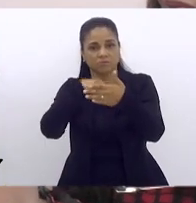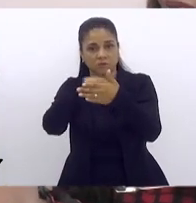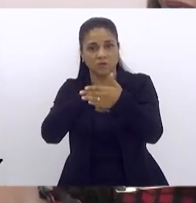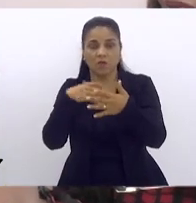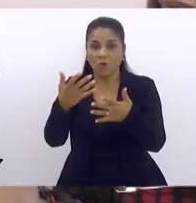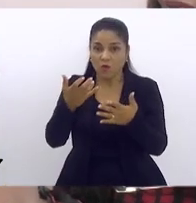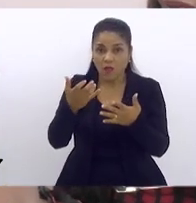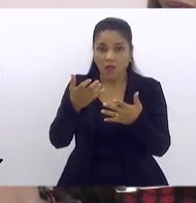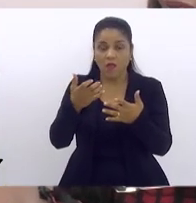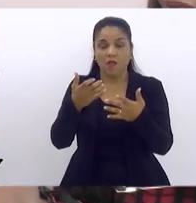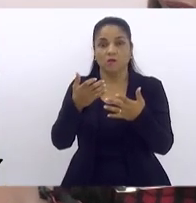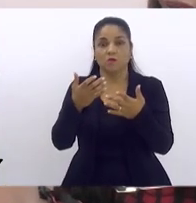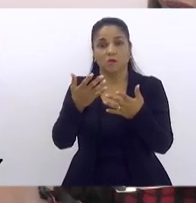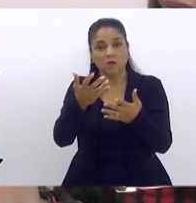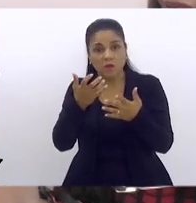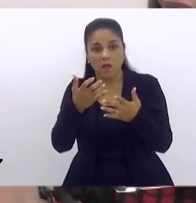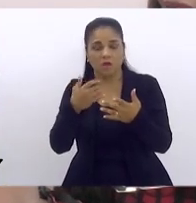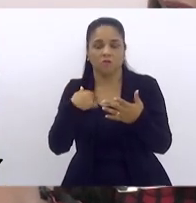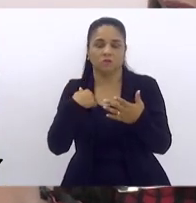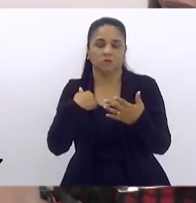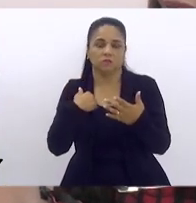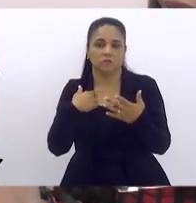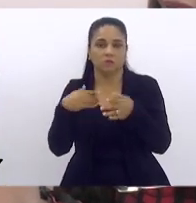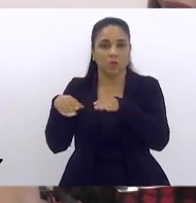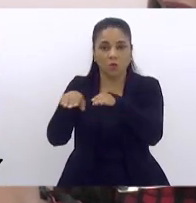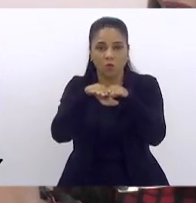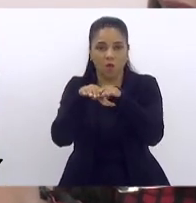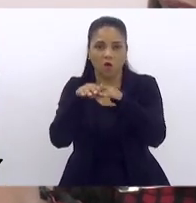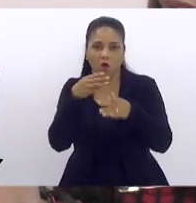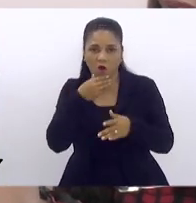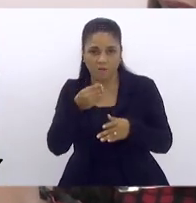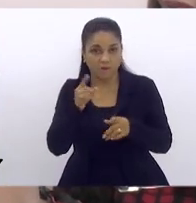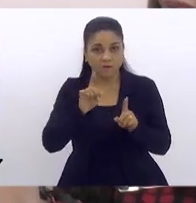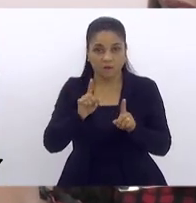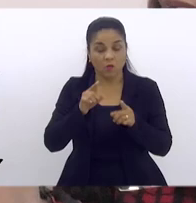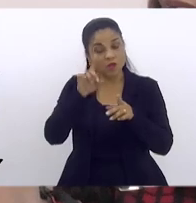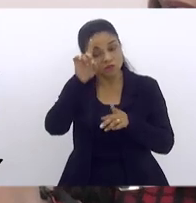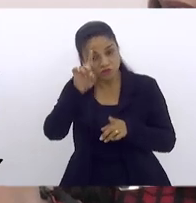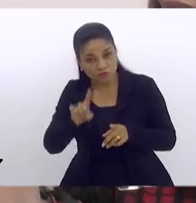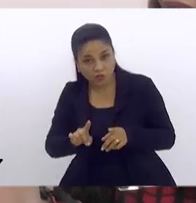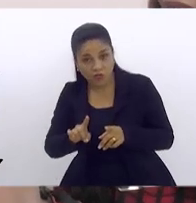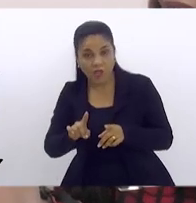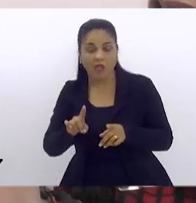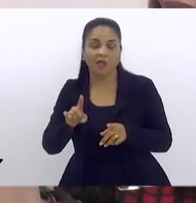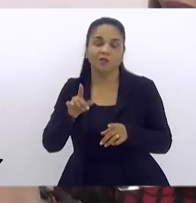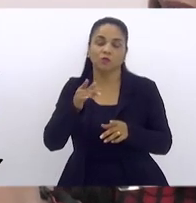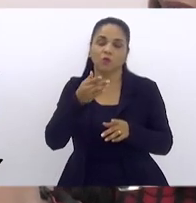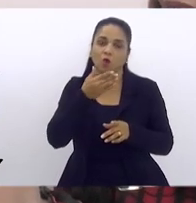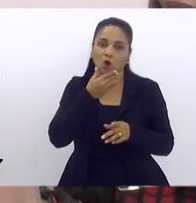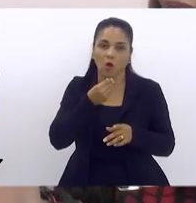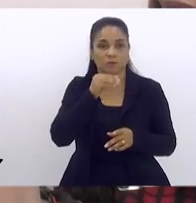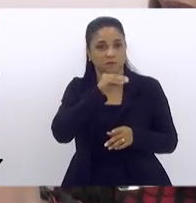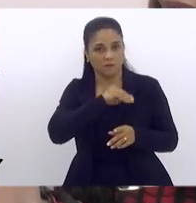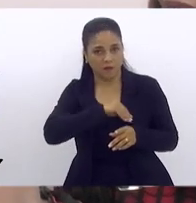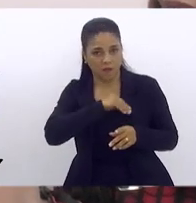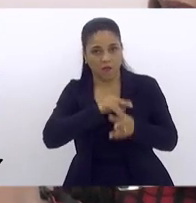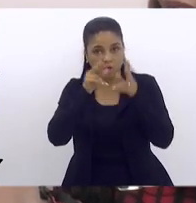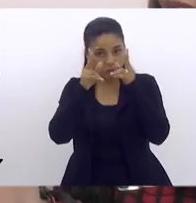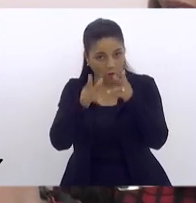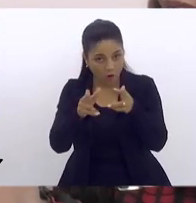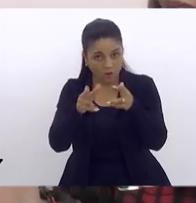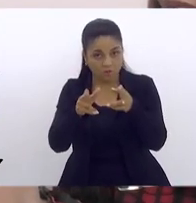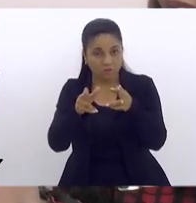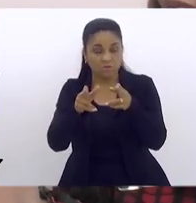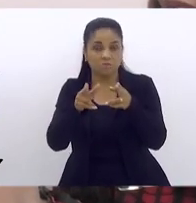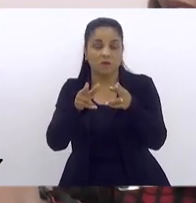eu quero ser tratar eu quero ter não eu não quero eu quero ter os direitos como um homem entende salários tudo igual Mas eu